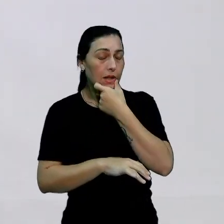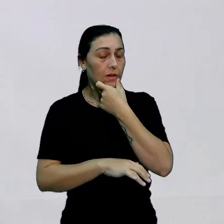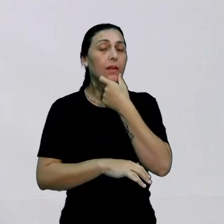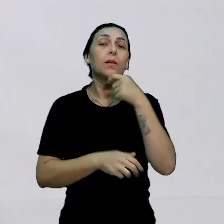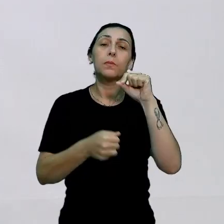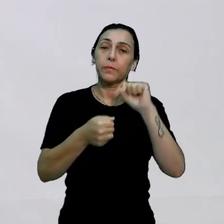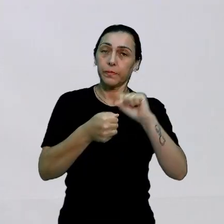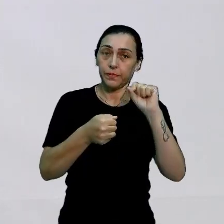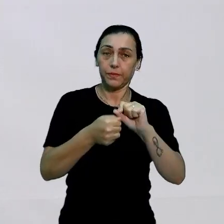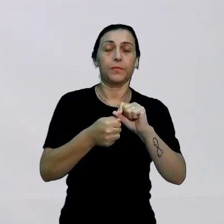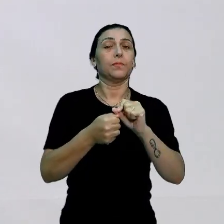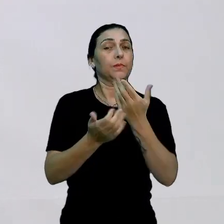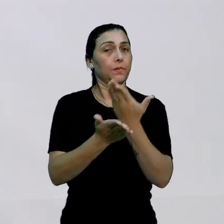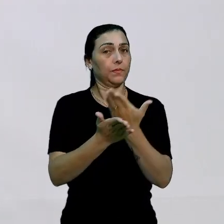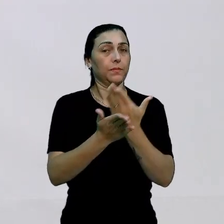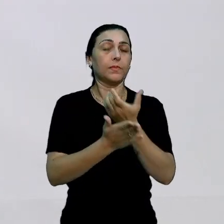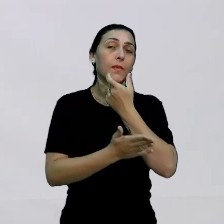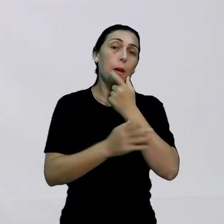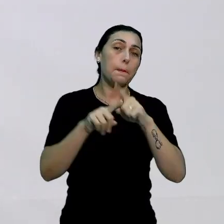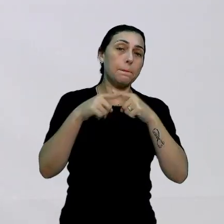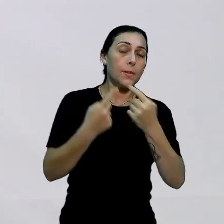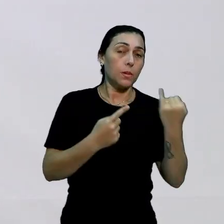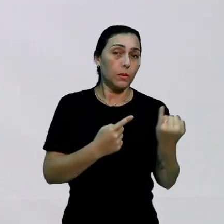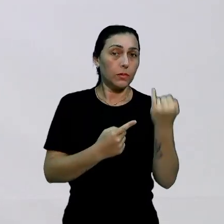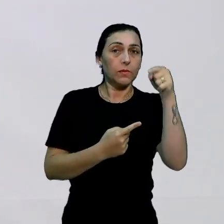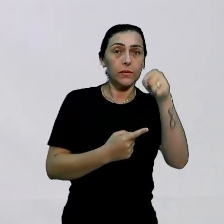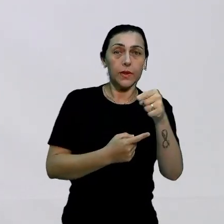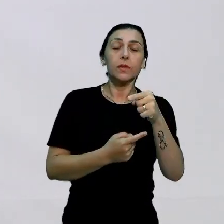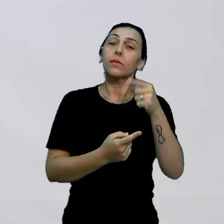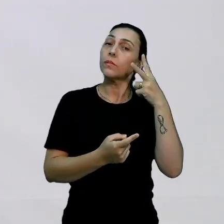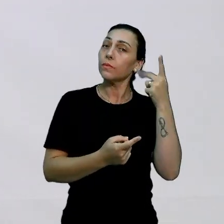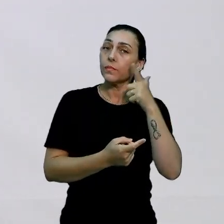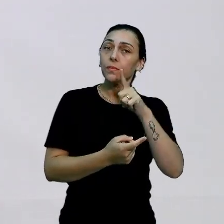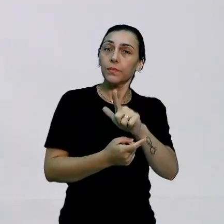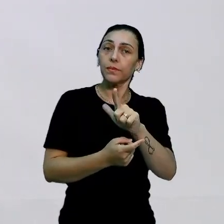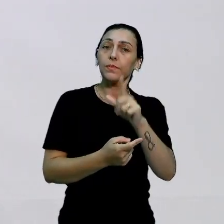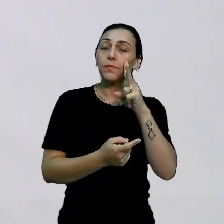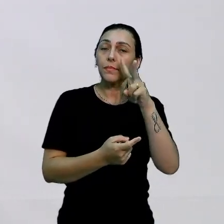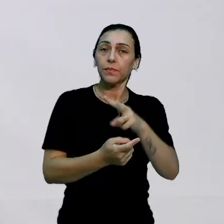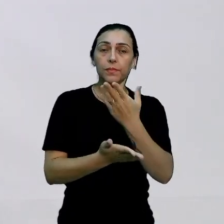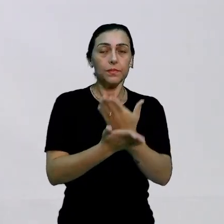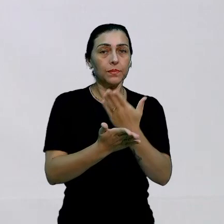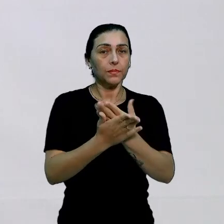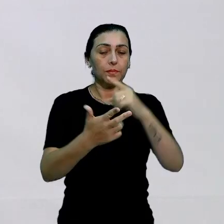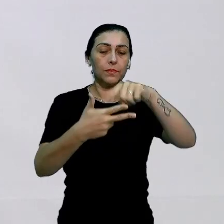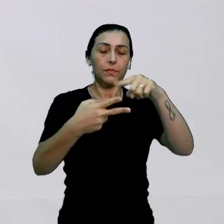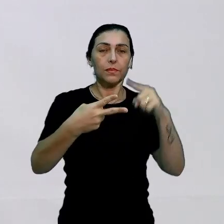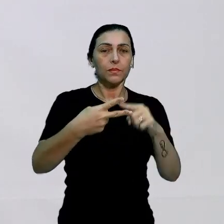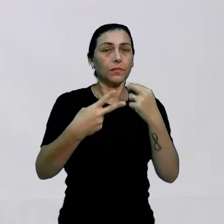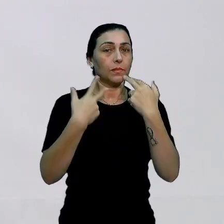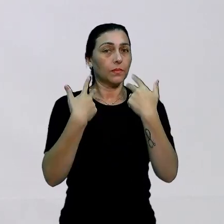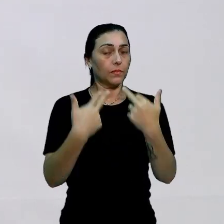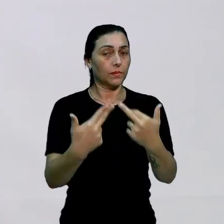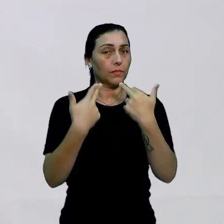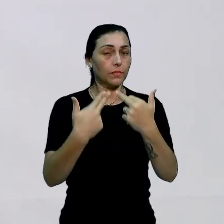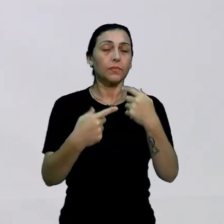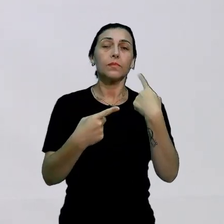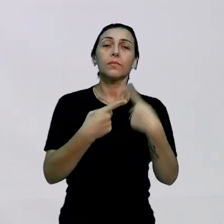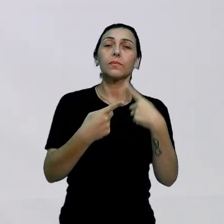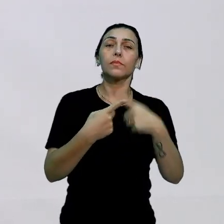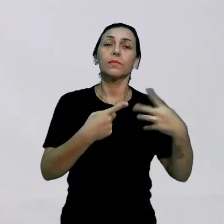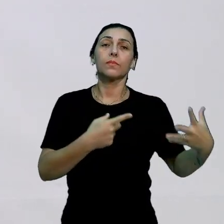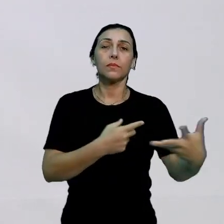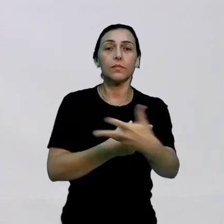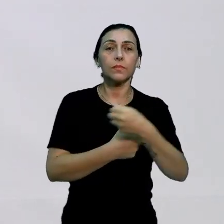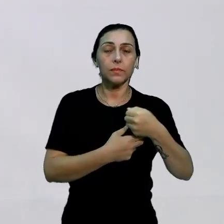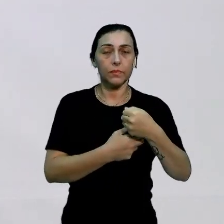vai também, né, acompanhar as aulas de inglês. Mas o interessante é que vocês acompanhem, galera, a aula das duas línguas estrangeiras, porque as